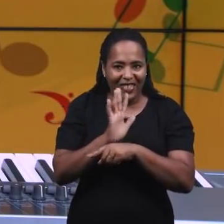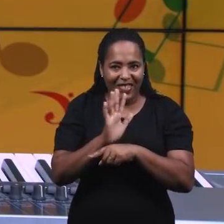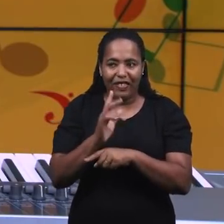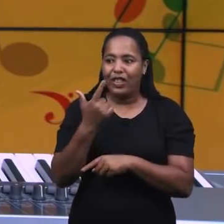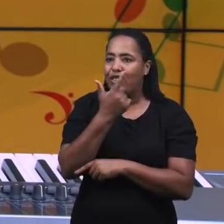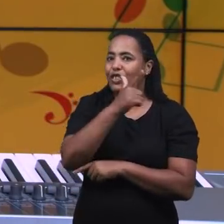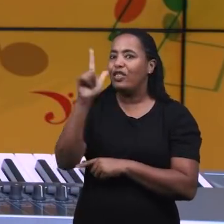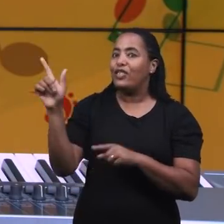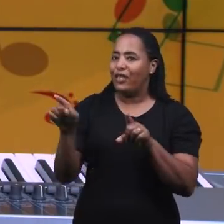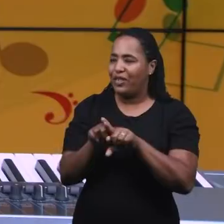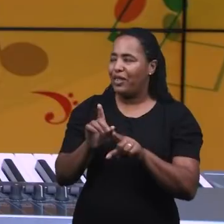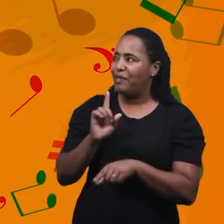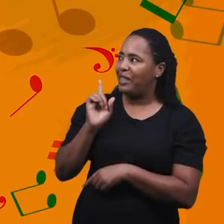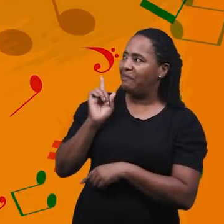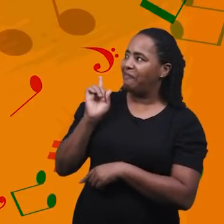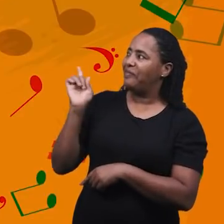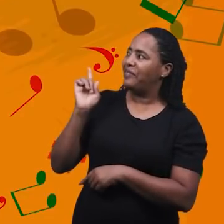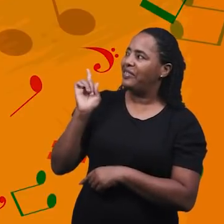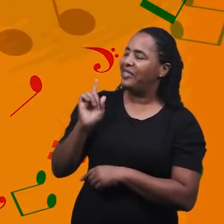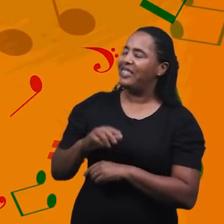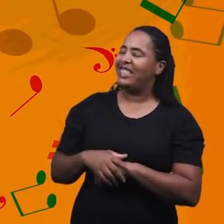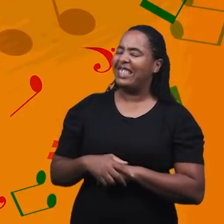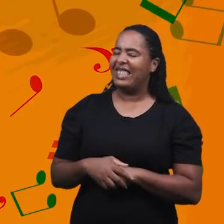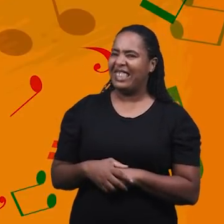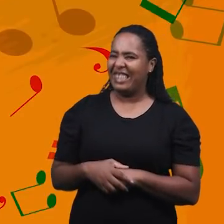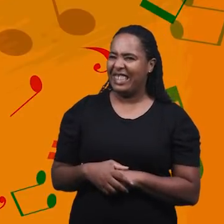demais participações.